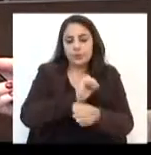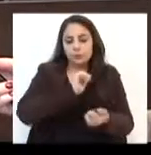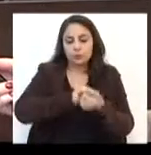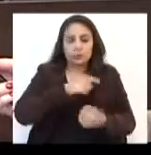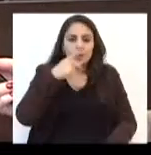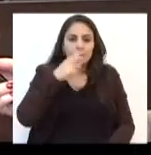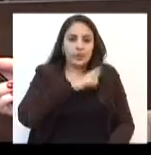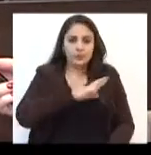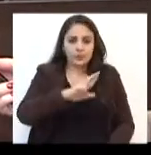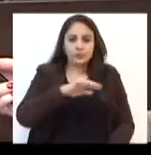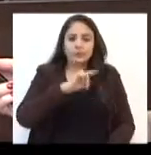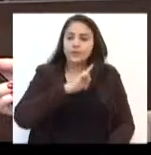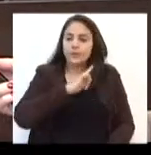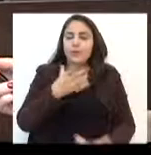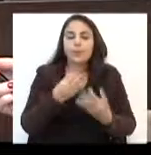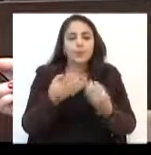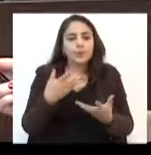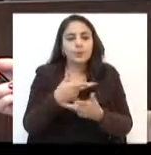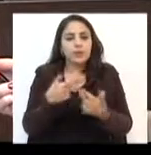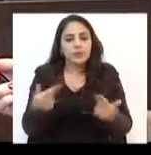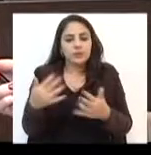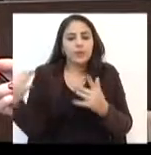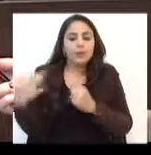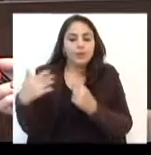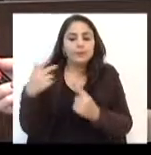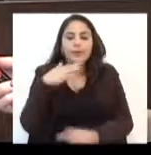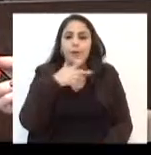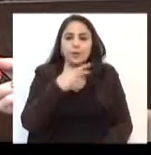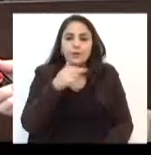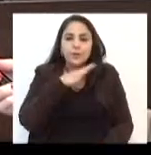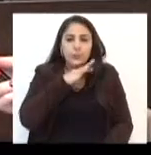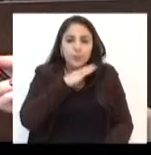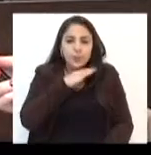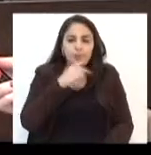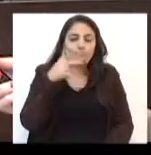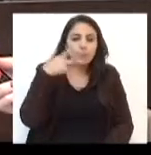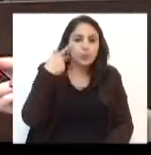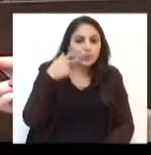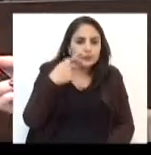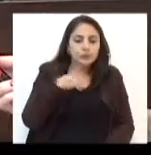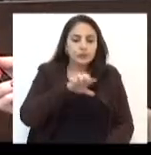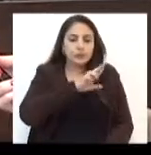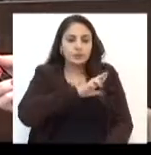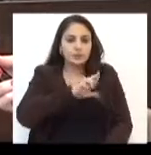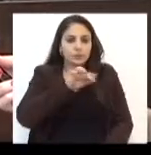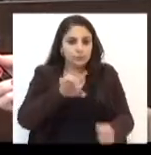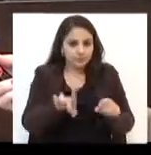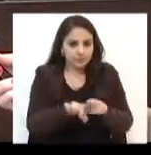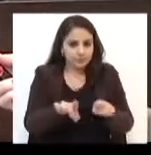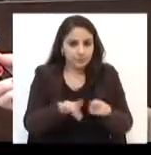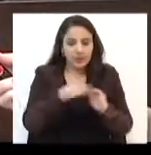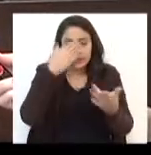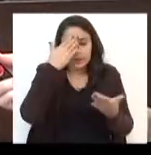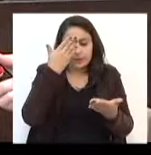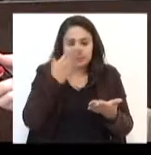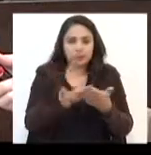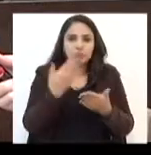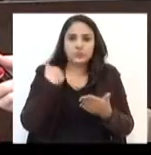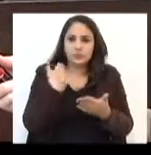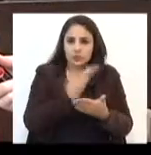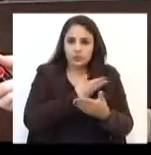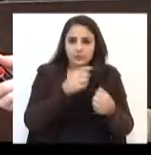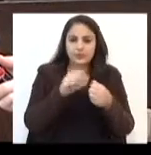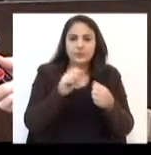religião, há prejuízo tanto para a religião como para a política. Mas eu acredito que o que